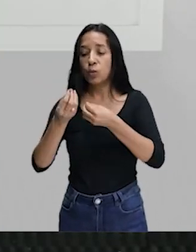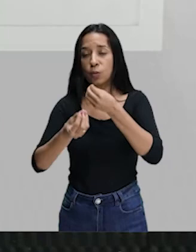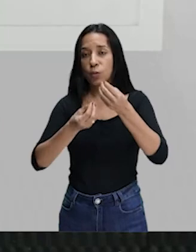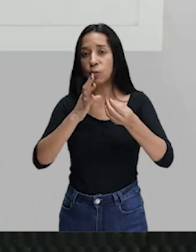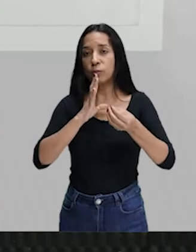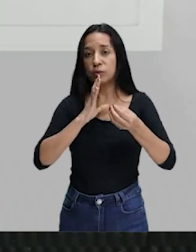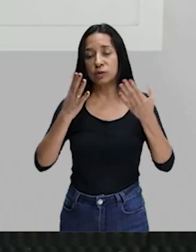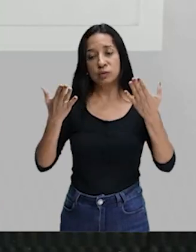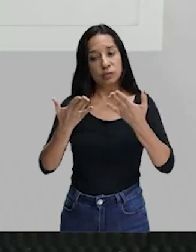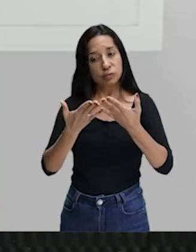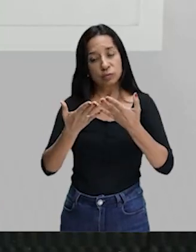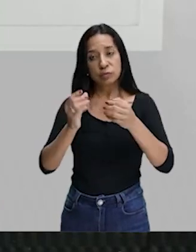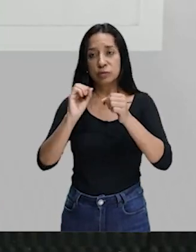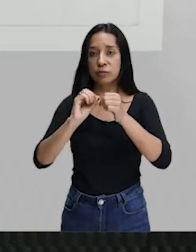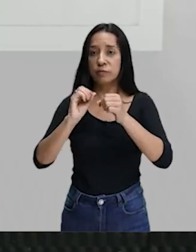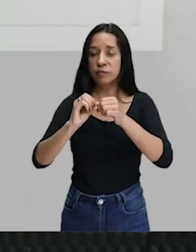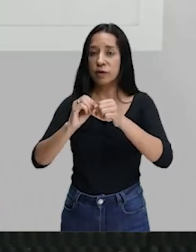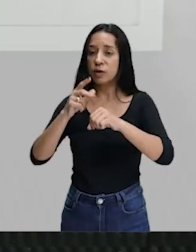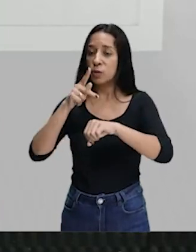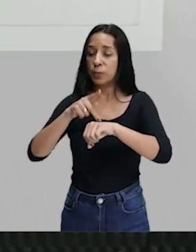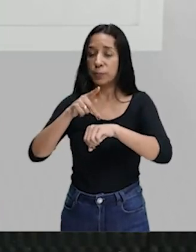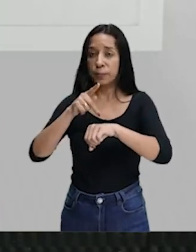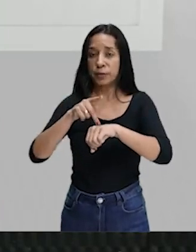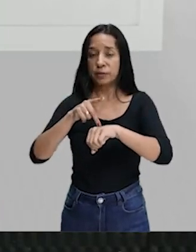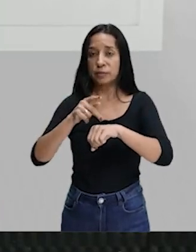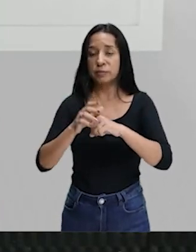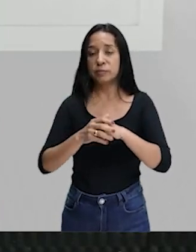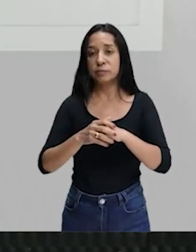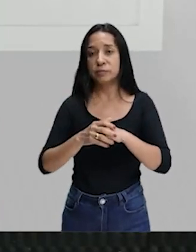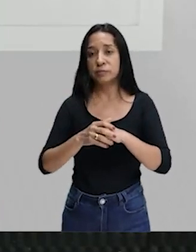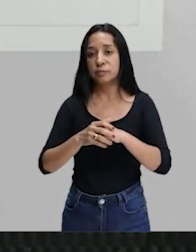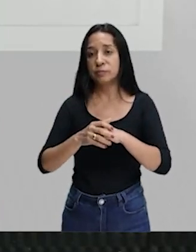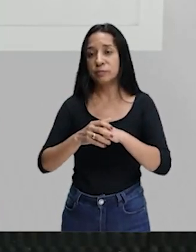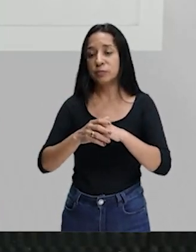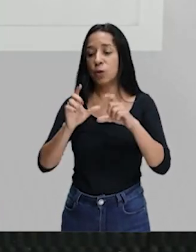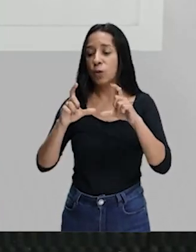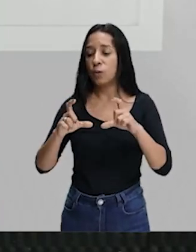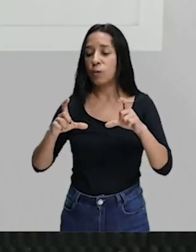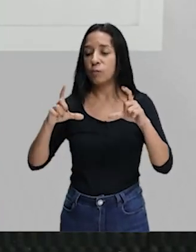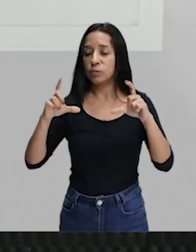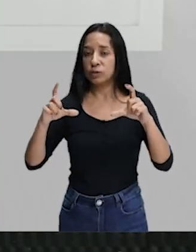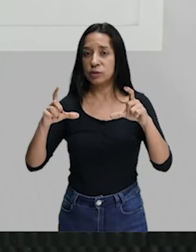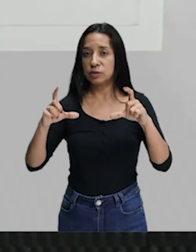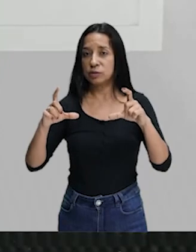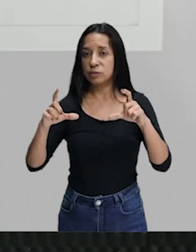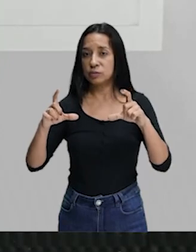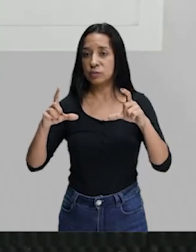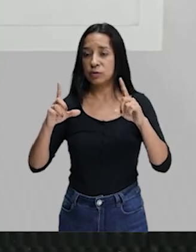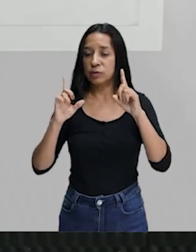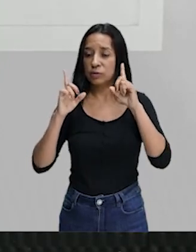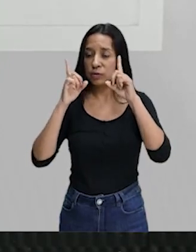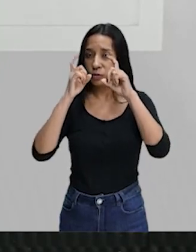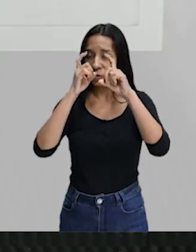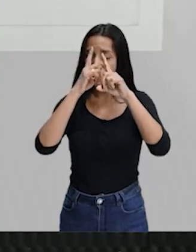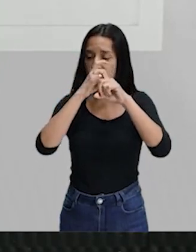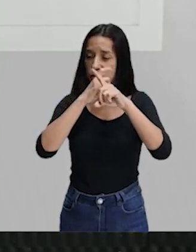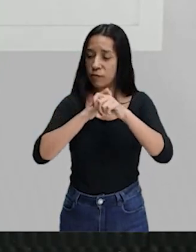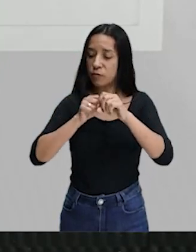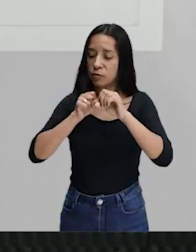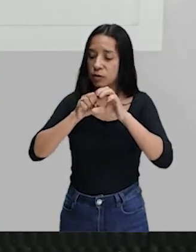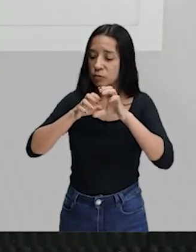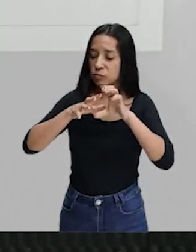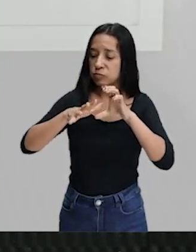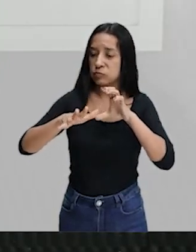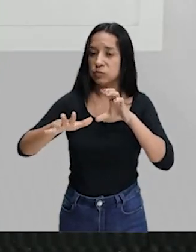de pedra. Então, por conta de ele ser muito espesso, isso acaba por dificultar o processo de condução térmica